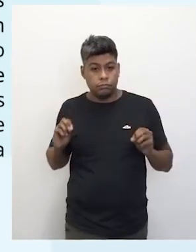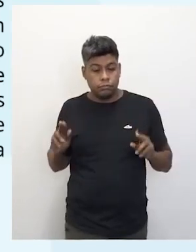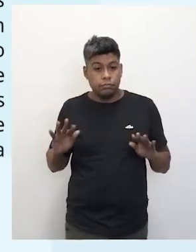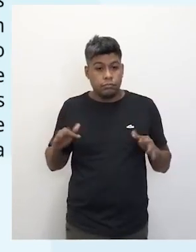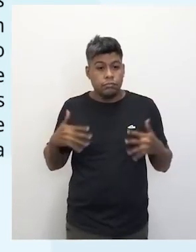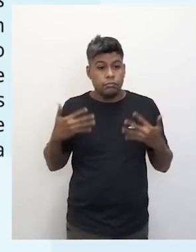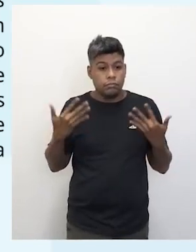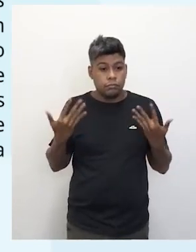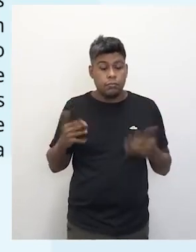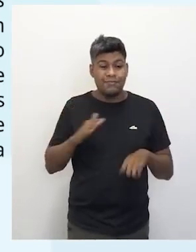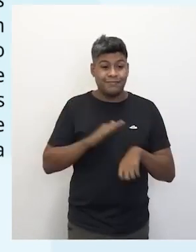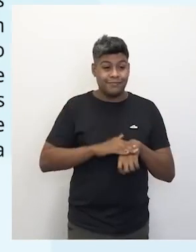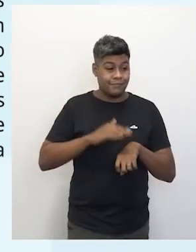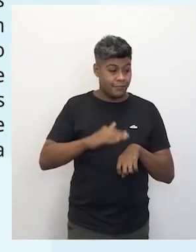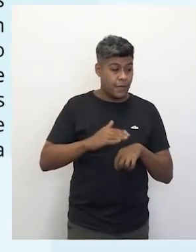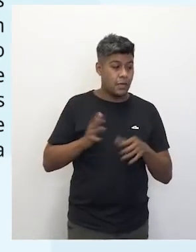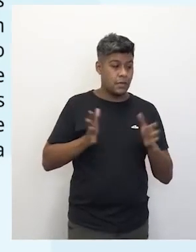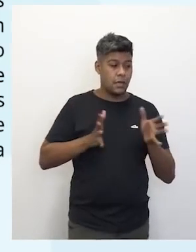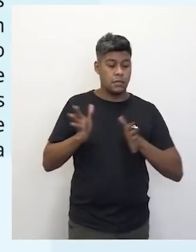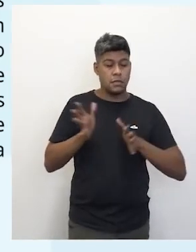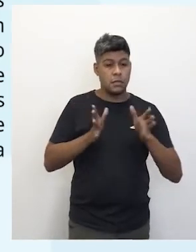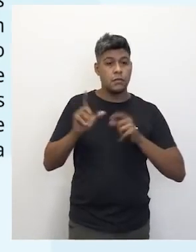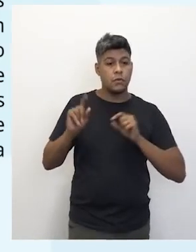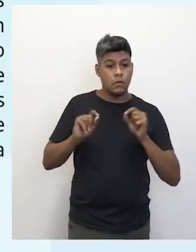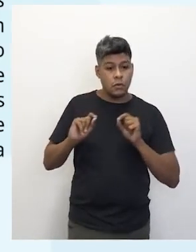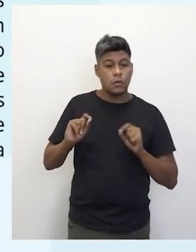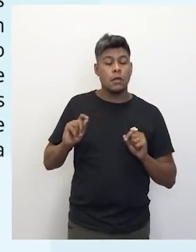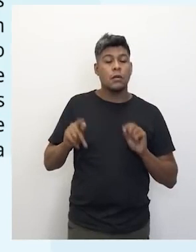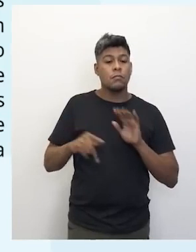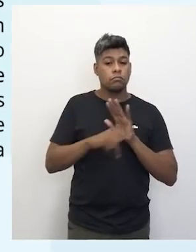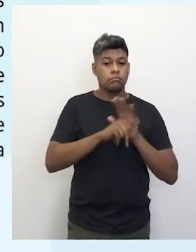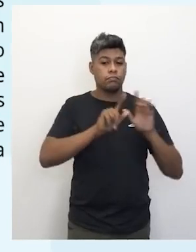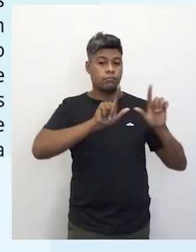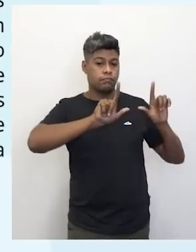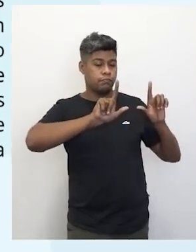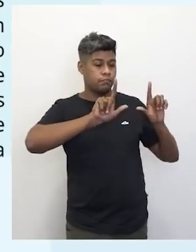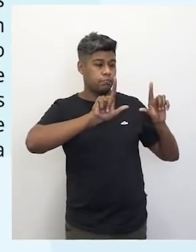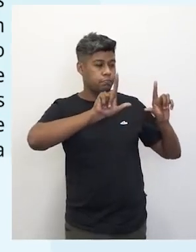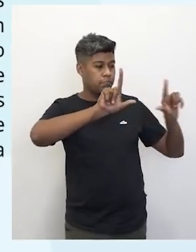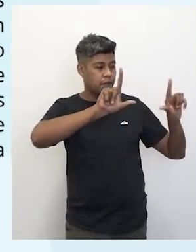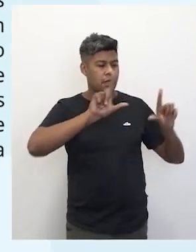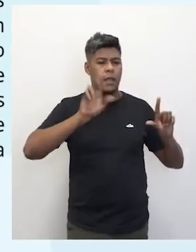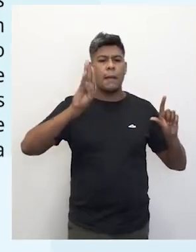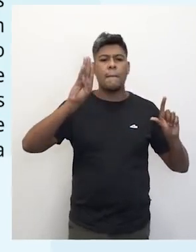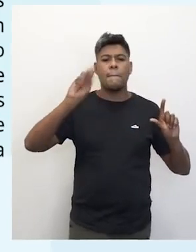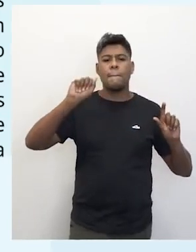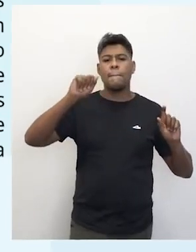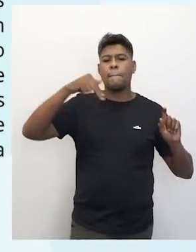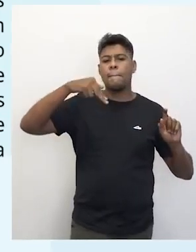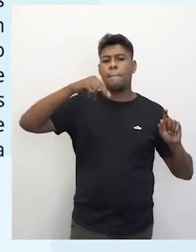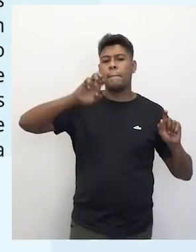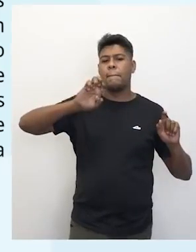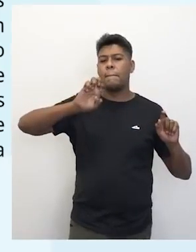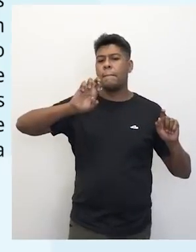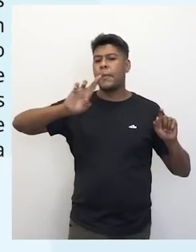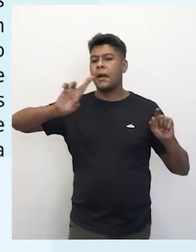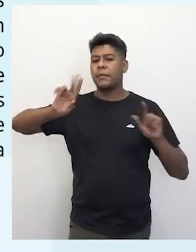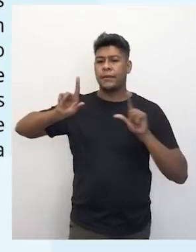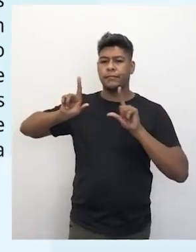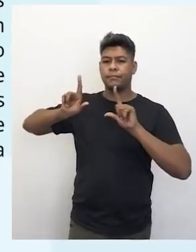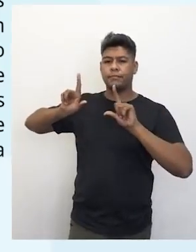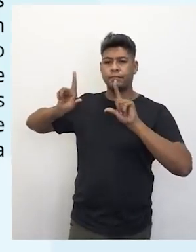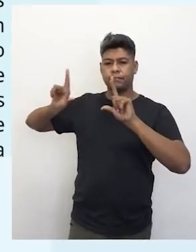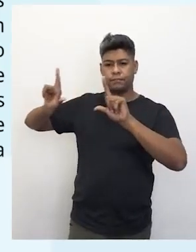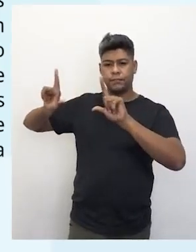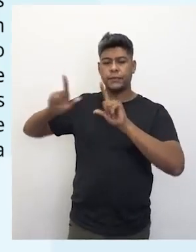Então, uma das mais usuais e acessíveis, né, é a disponibilização de banners, né? O que seria o banner, né? Banners, assim, geralmente